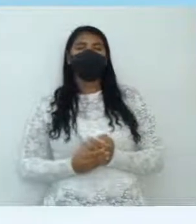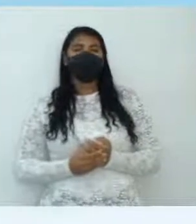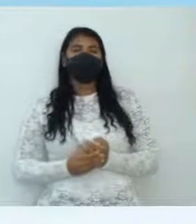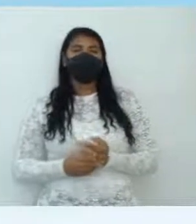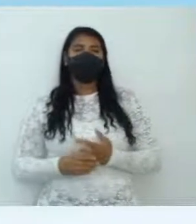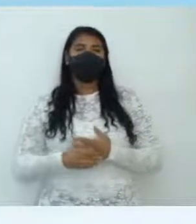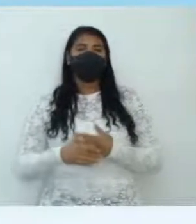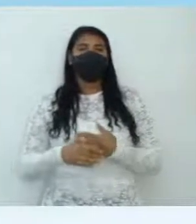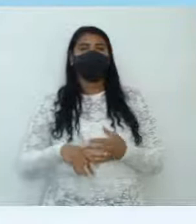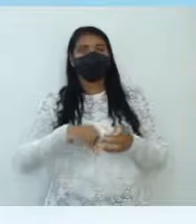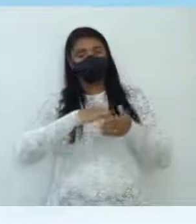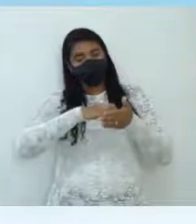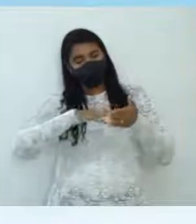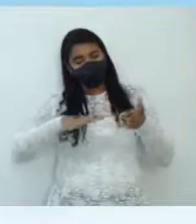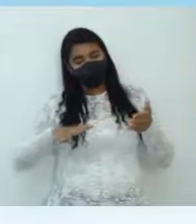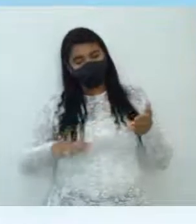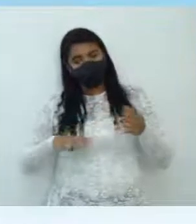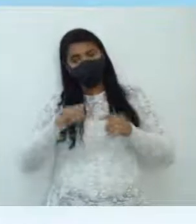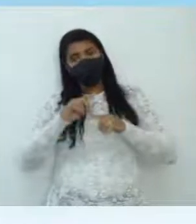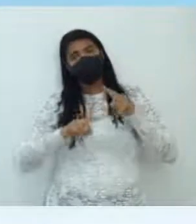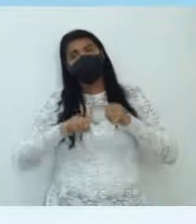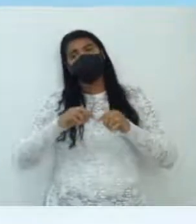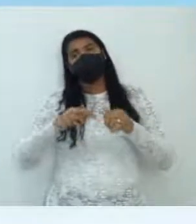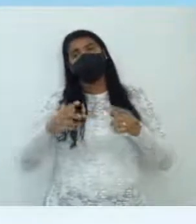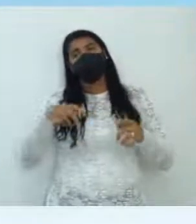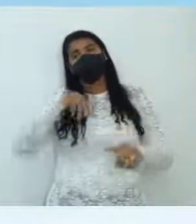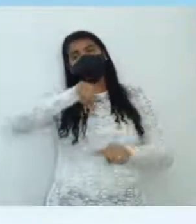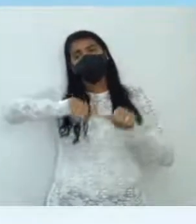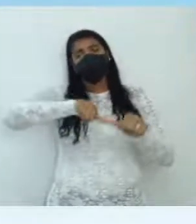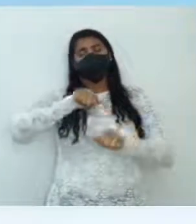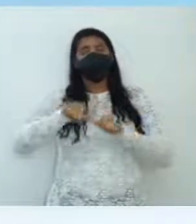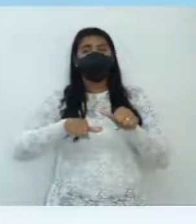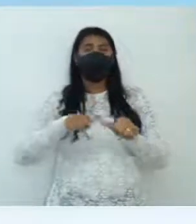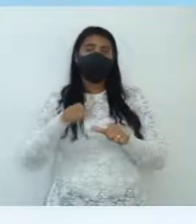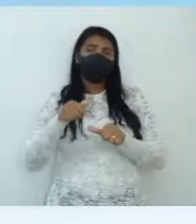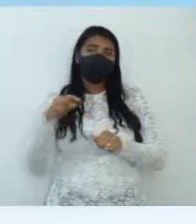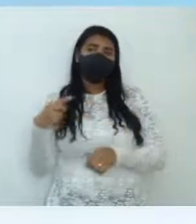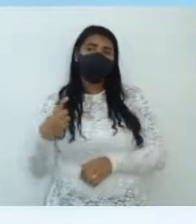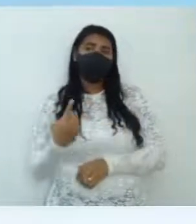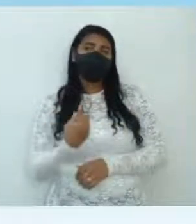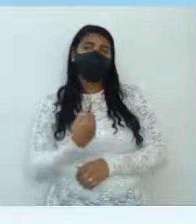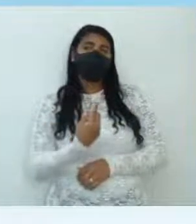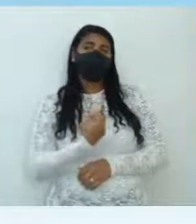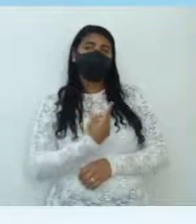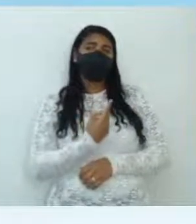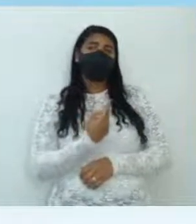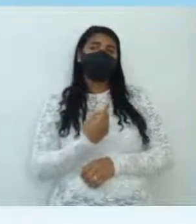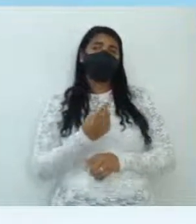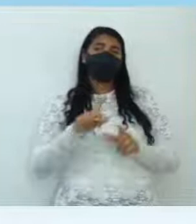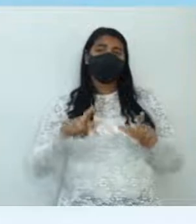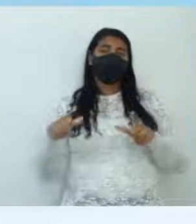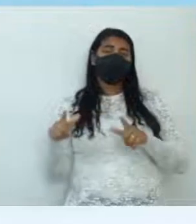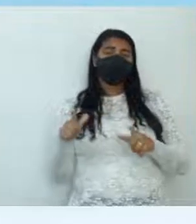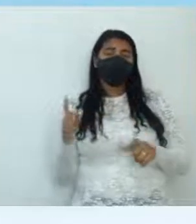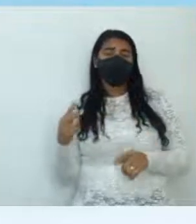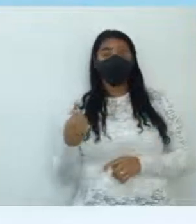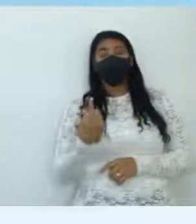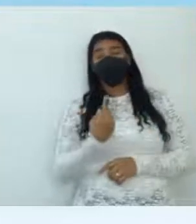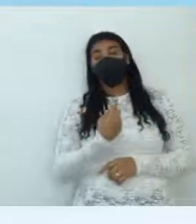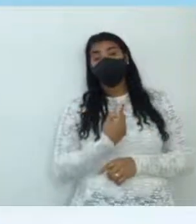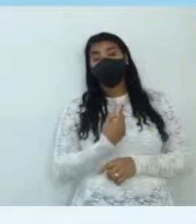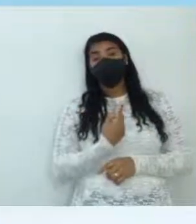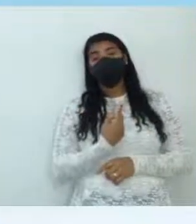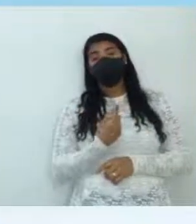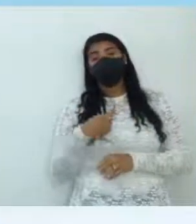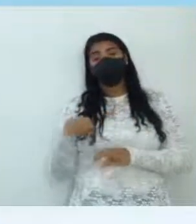essa atividade ela pode modificar profundamente o nosso ecossistema local, porque os